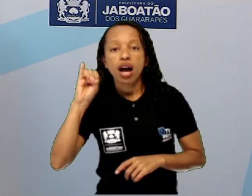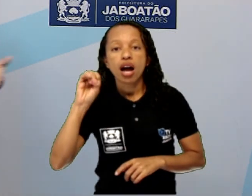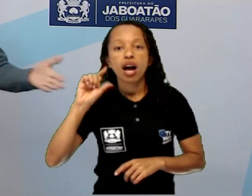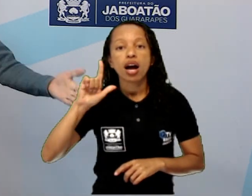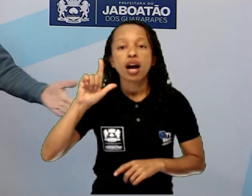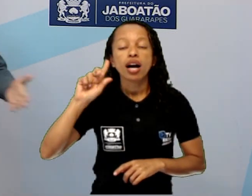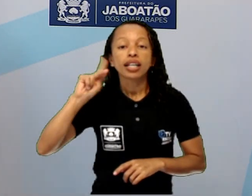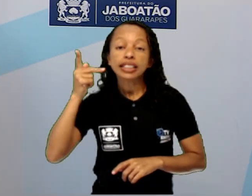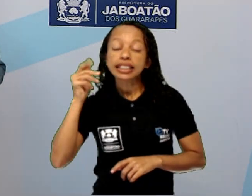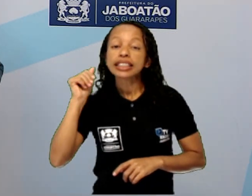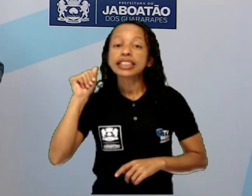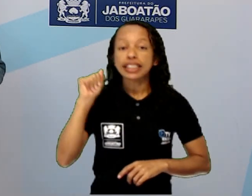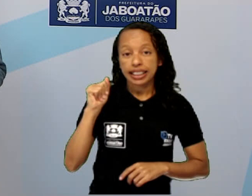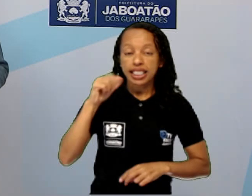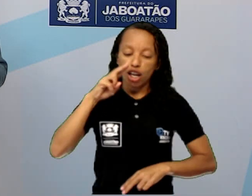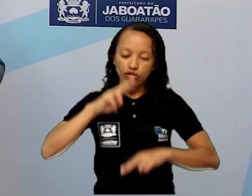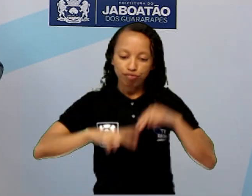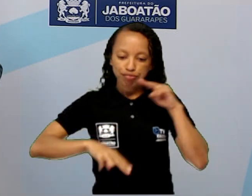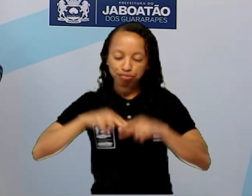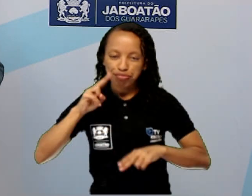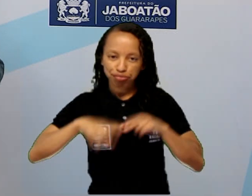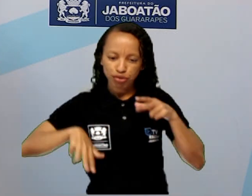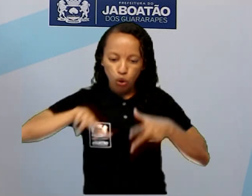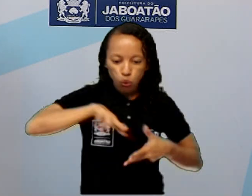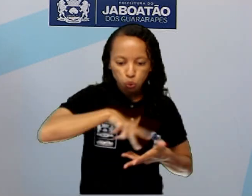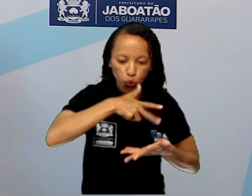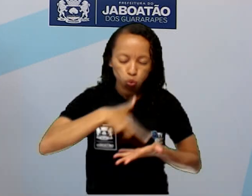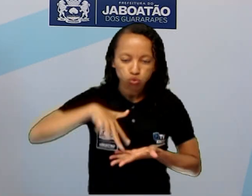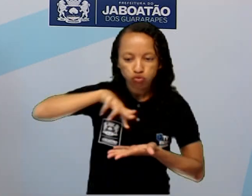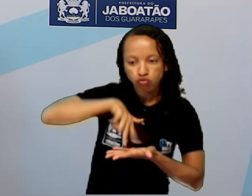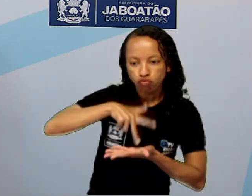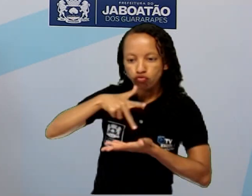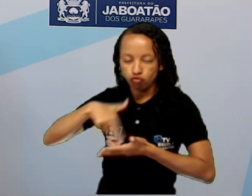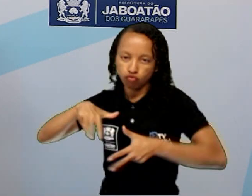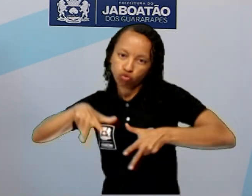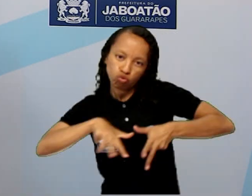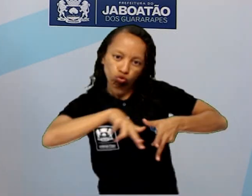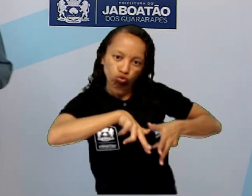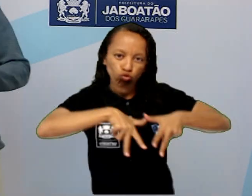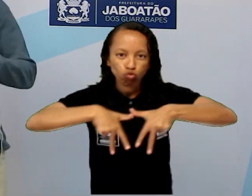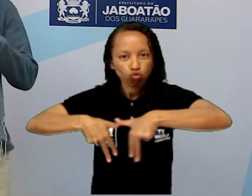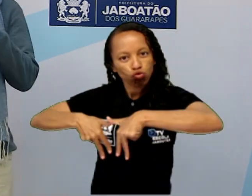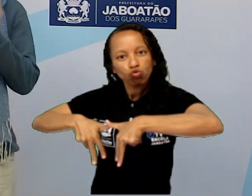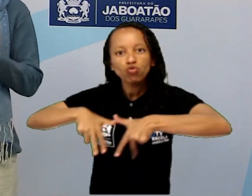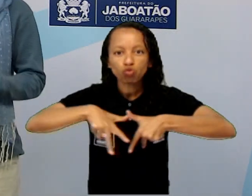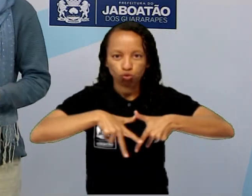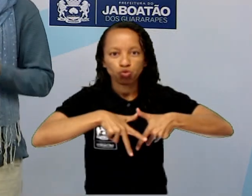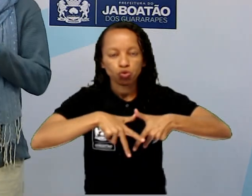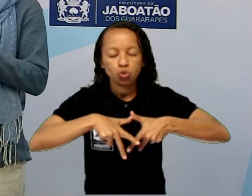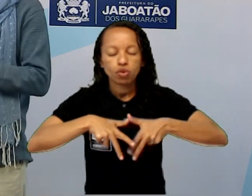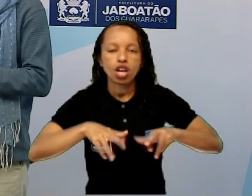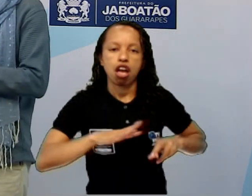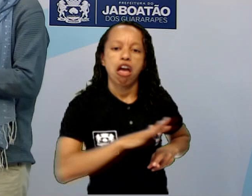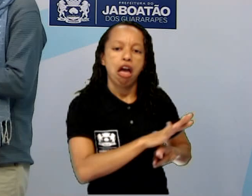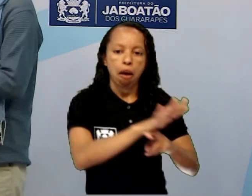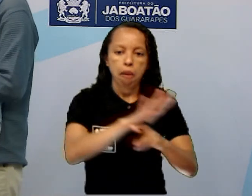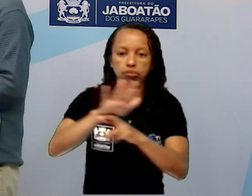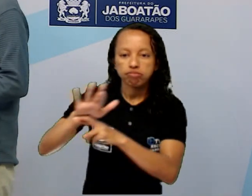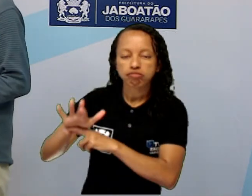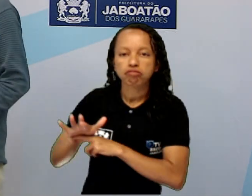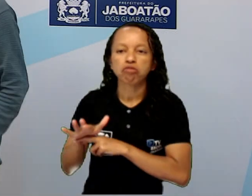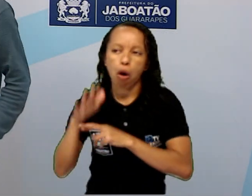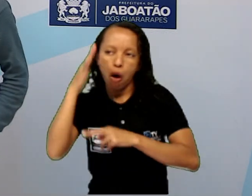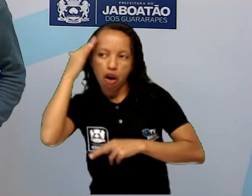junina, principalmente aqui no Nordeste, que tem uma força, uma representatividade grande em todos os estados